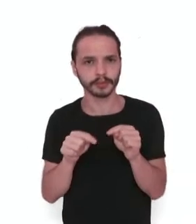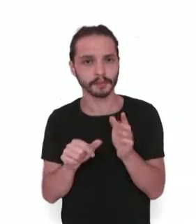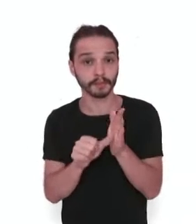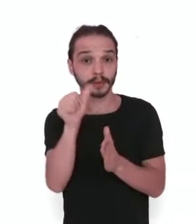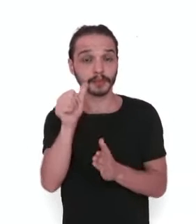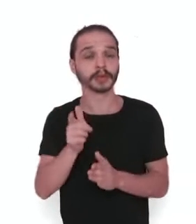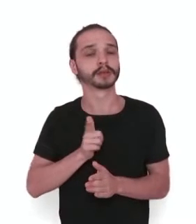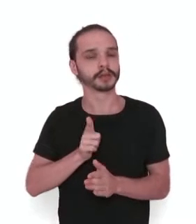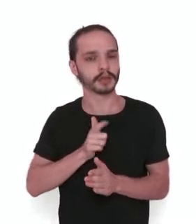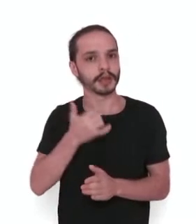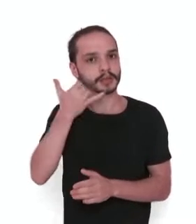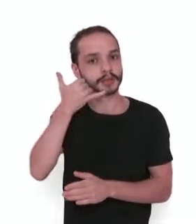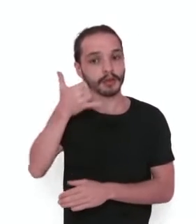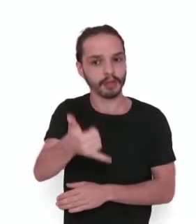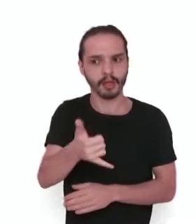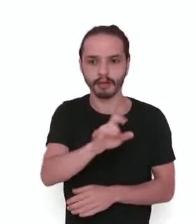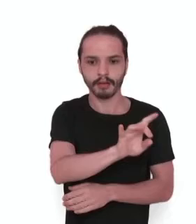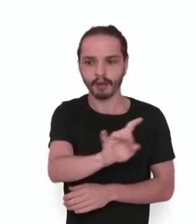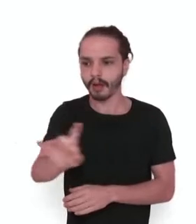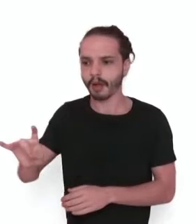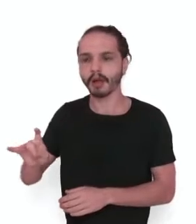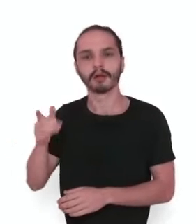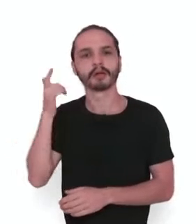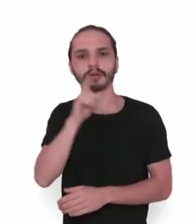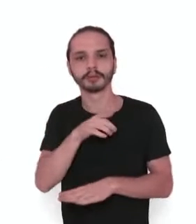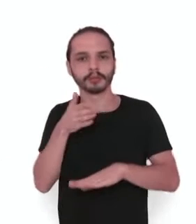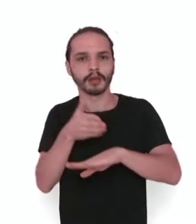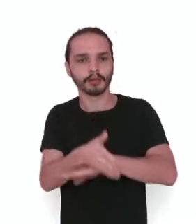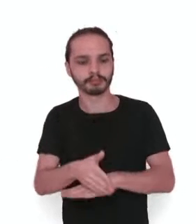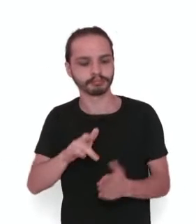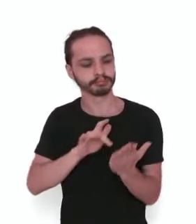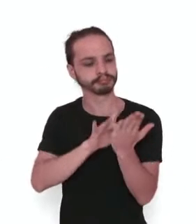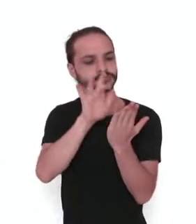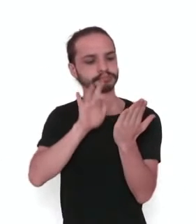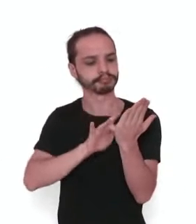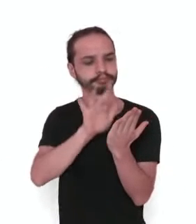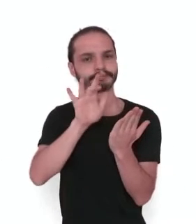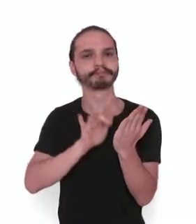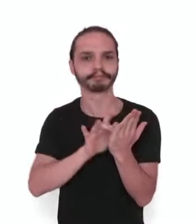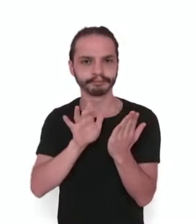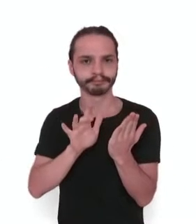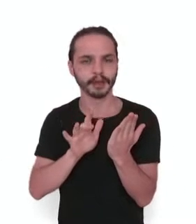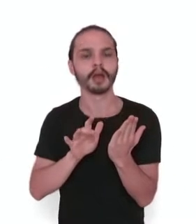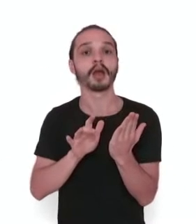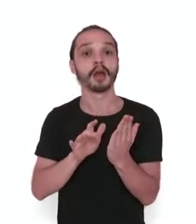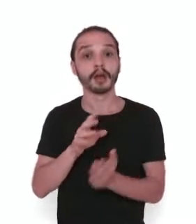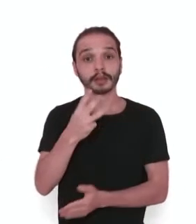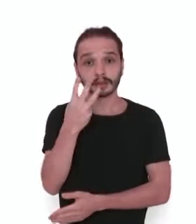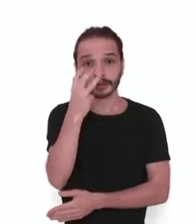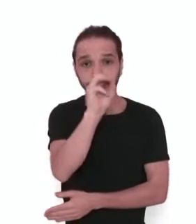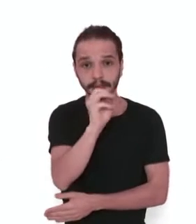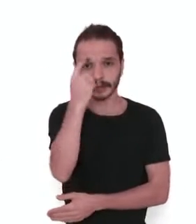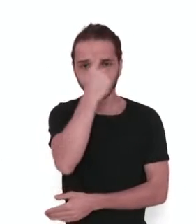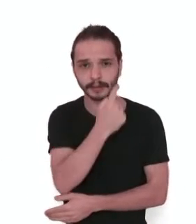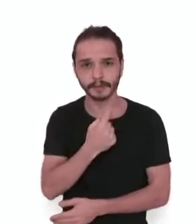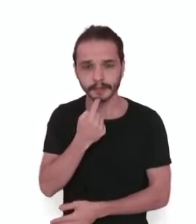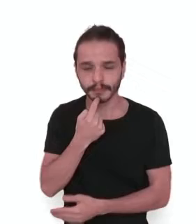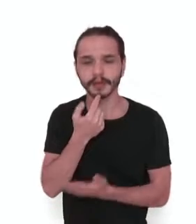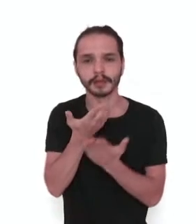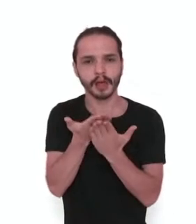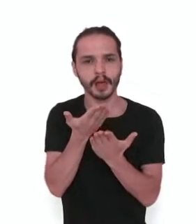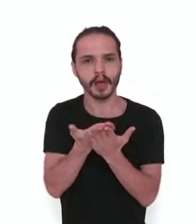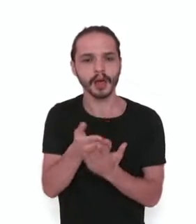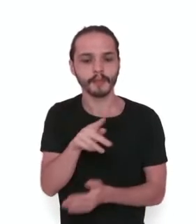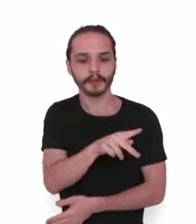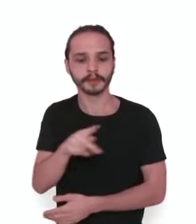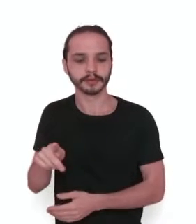onde acessa diariamente o programa. Durante 30 minutos da aula, a professora permite que os alunos liguem o aparelho